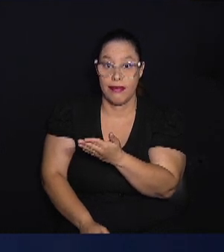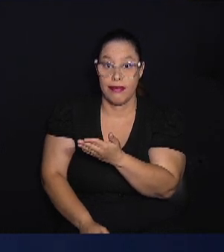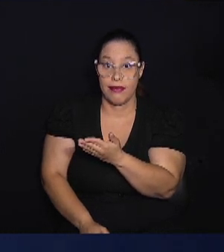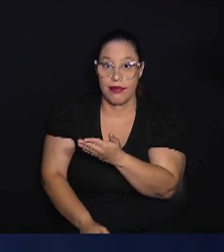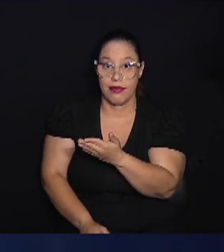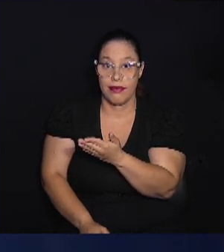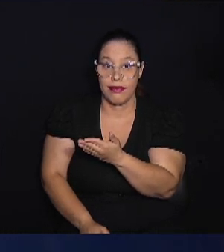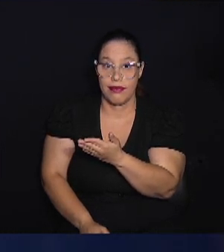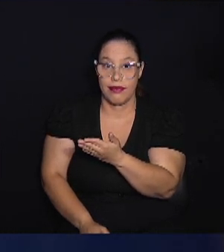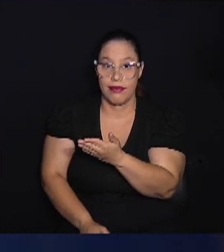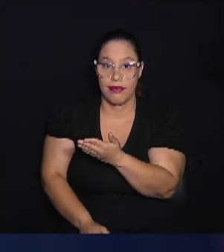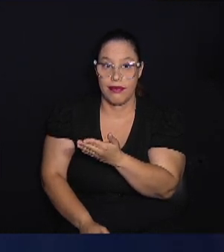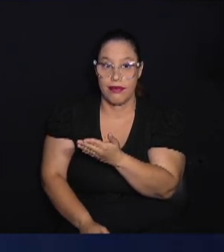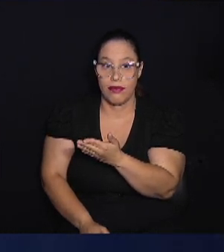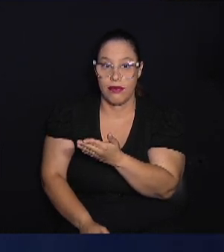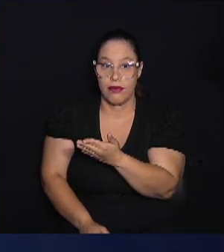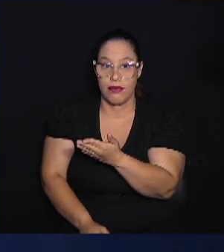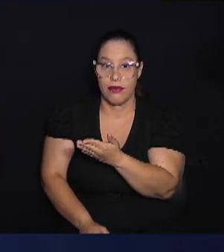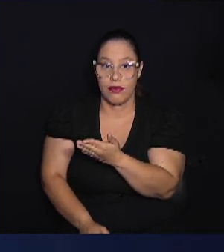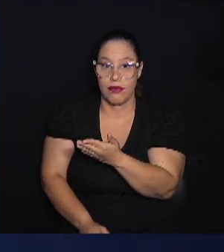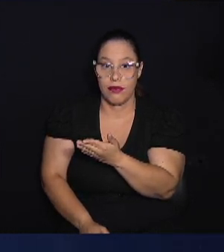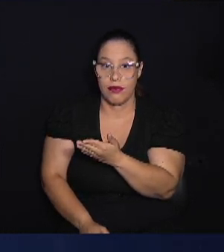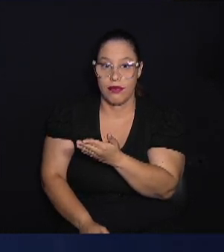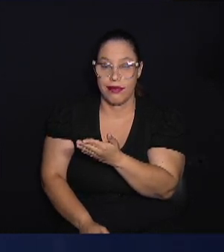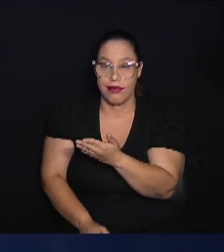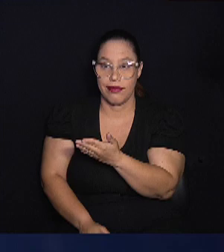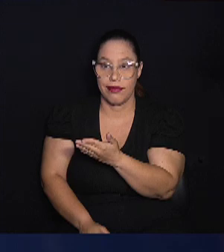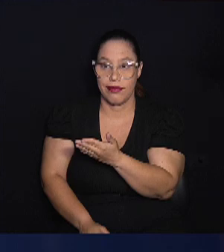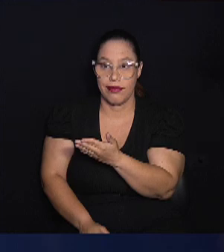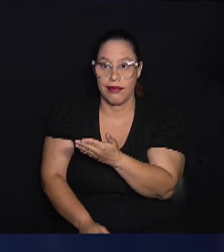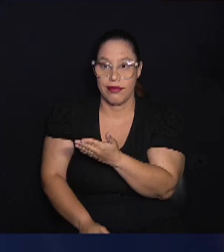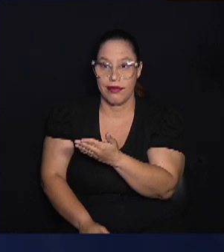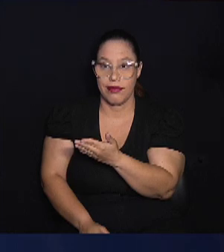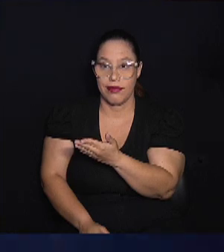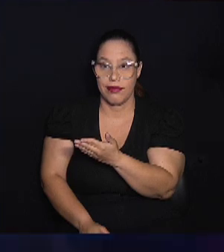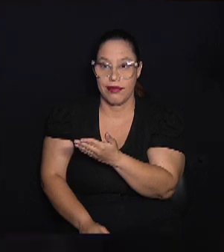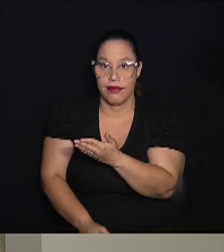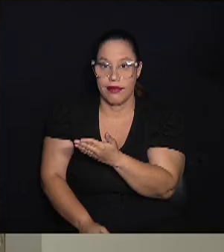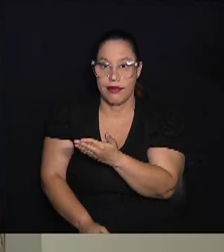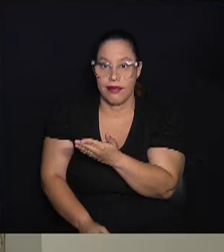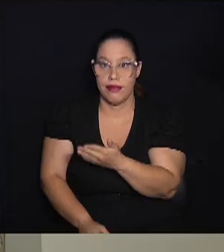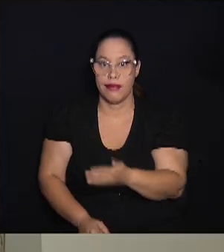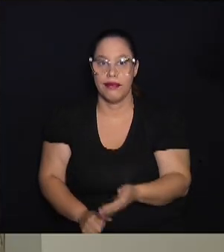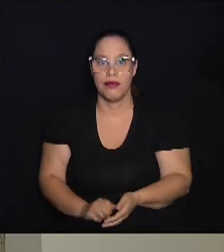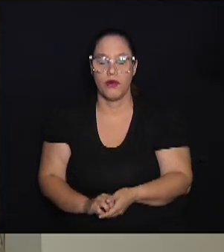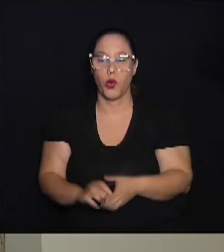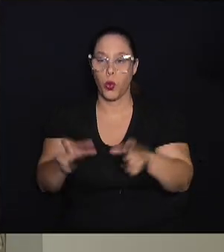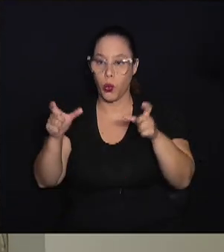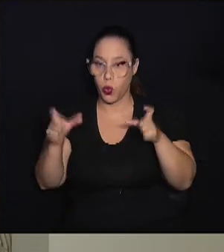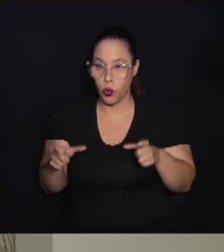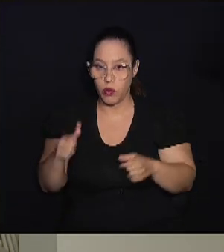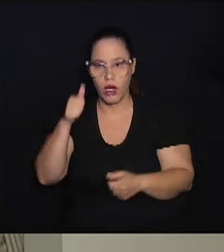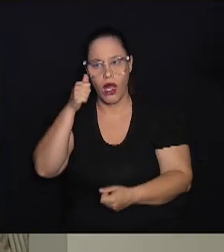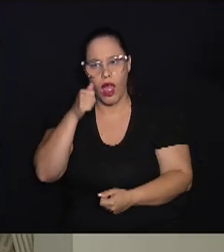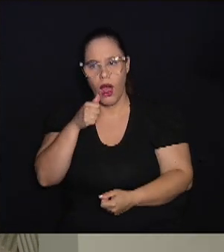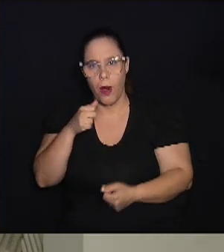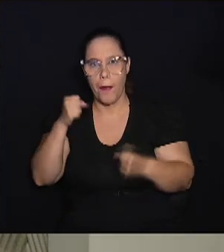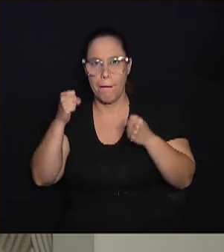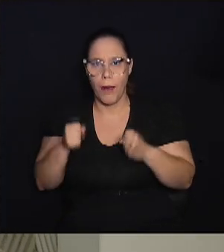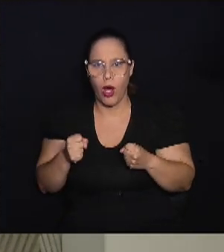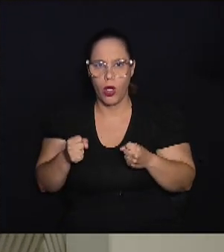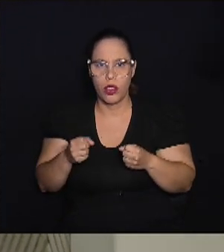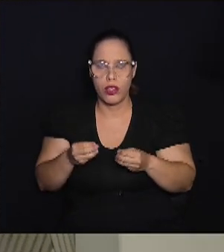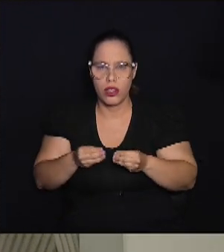19 horas. E o endereço? Na Rua 11 de Agosto, 412. No local, a mulher ainda poderá